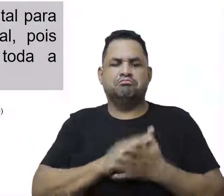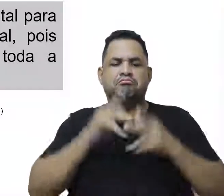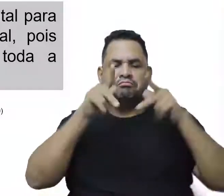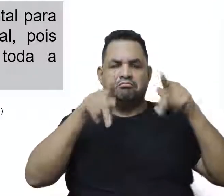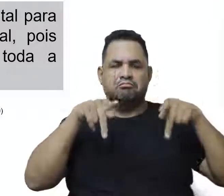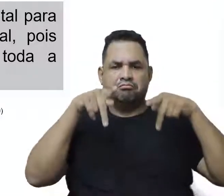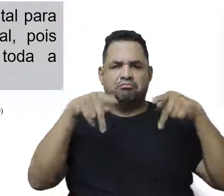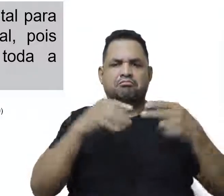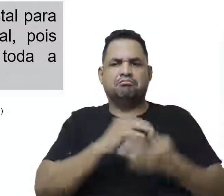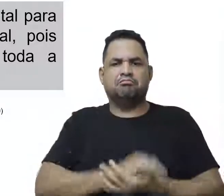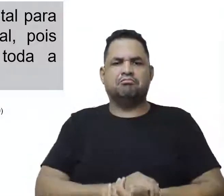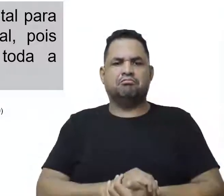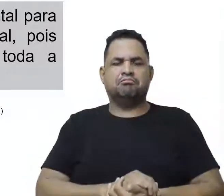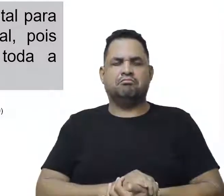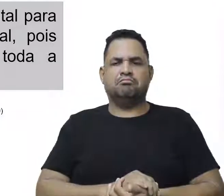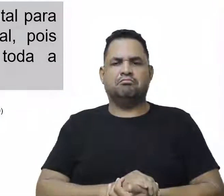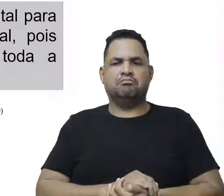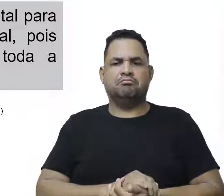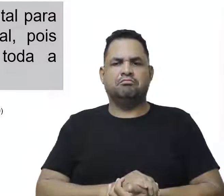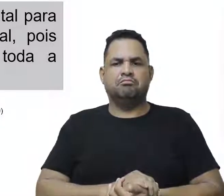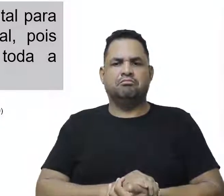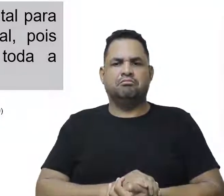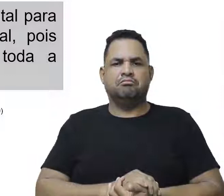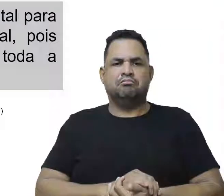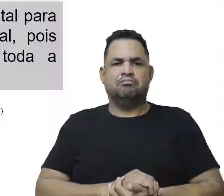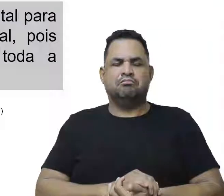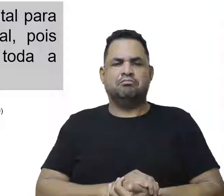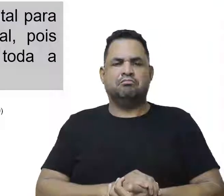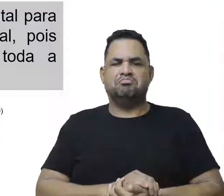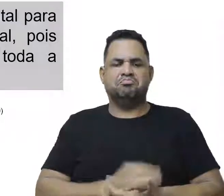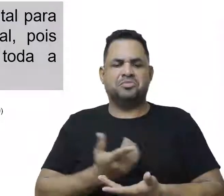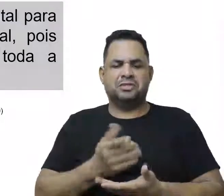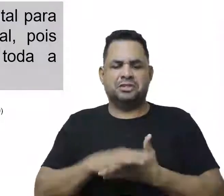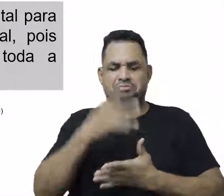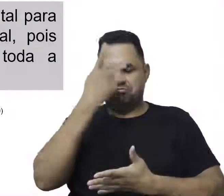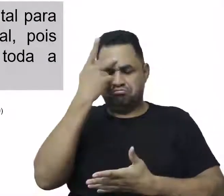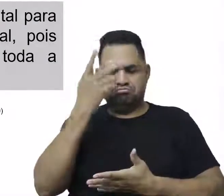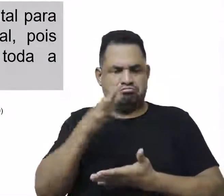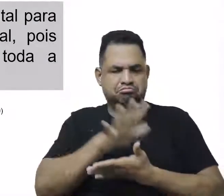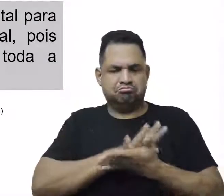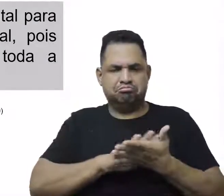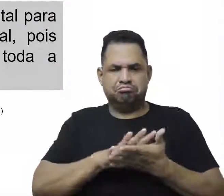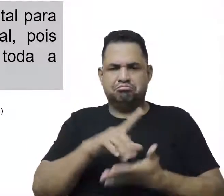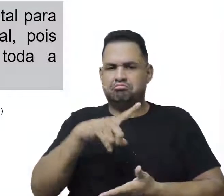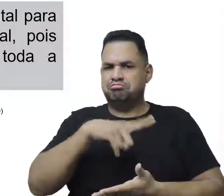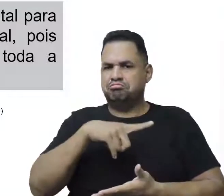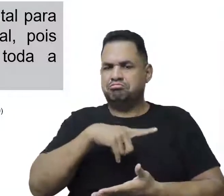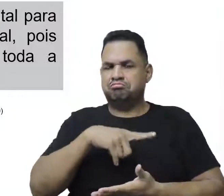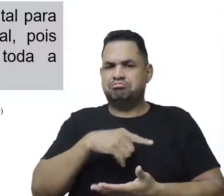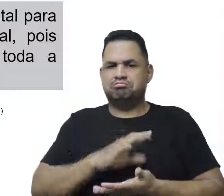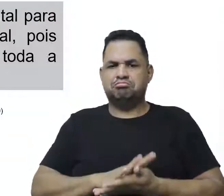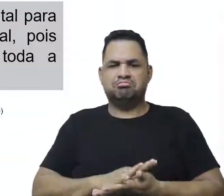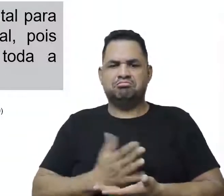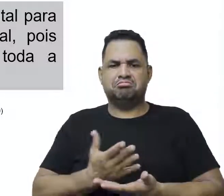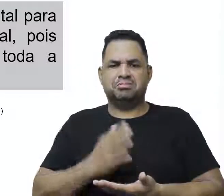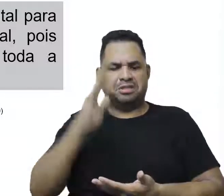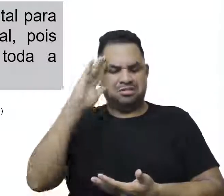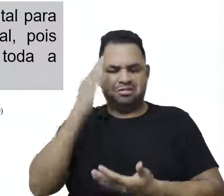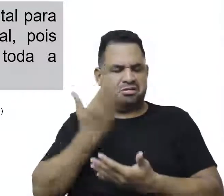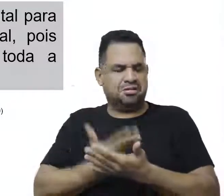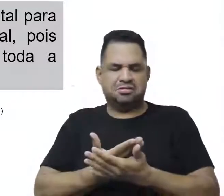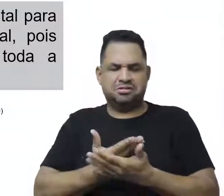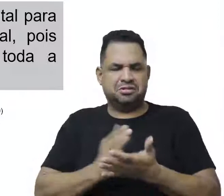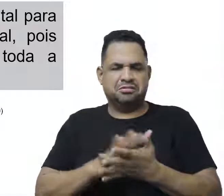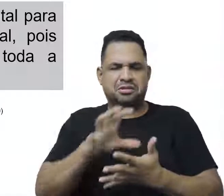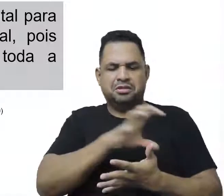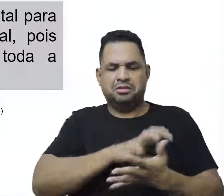da maioria da população ou seja dos que nada tinham então para o Max ele não foi muito otimista com a Revolução